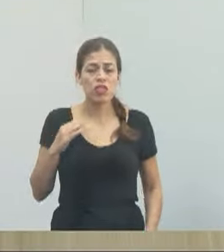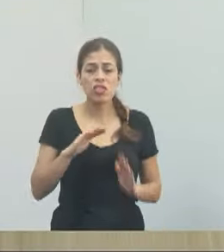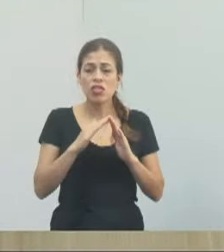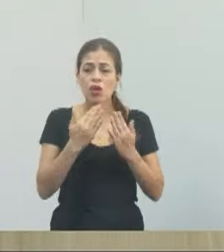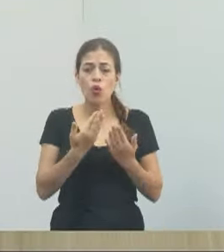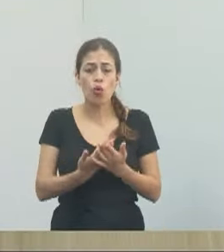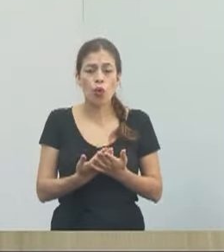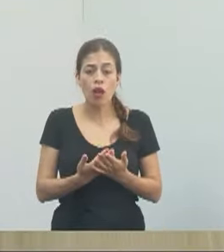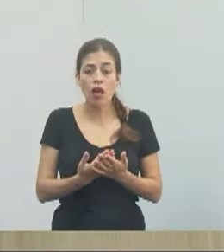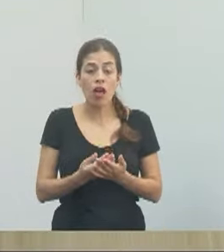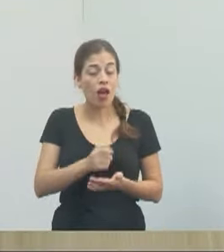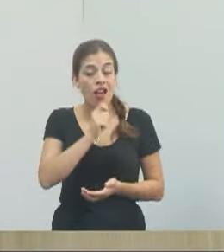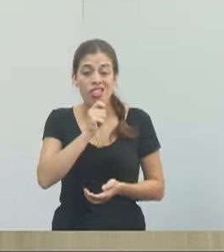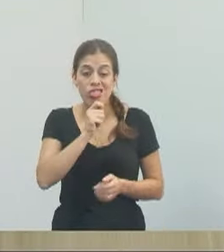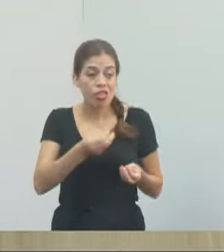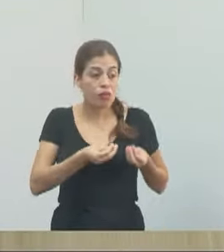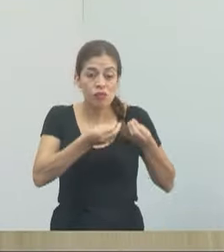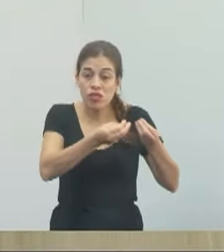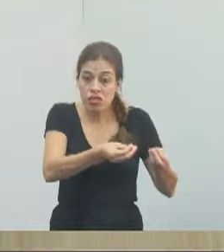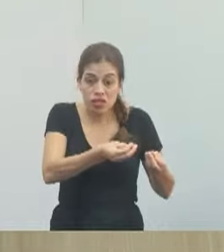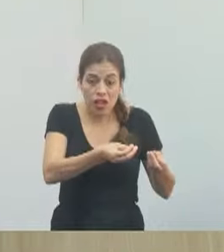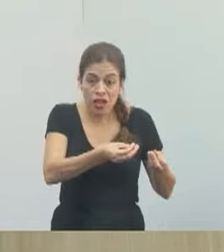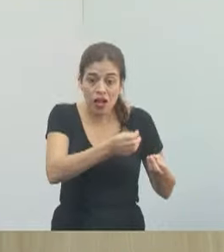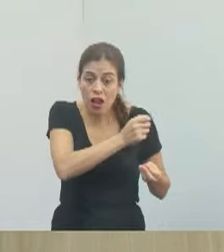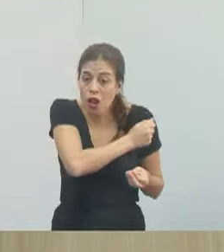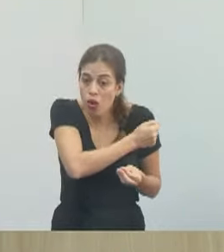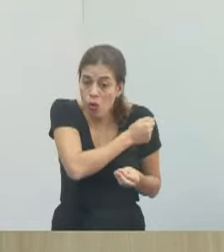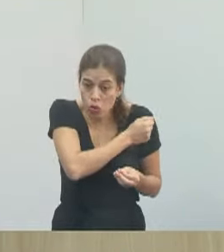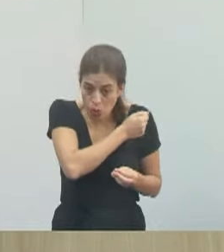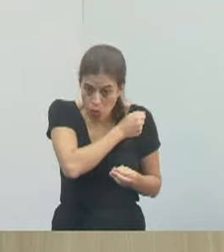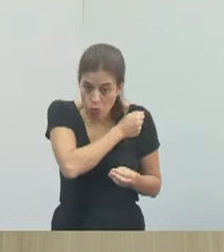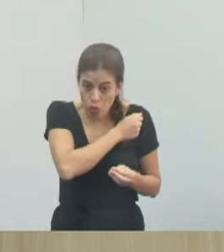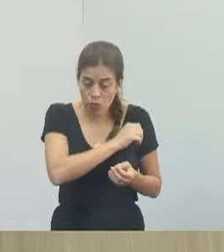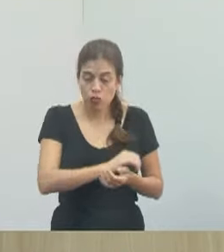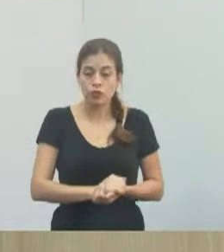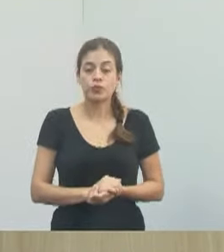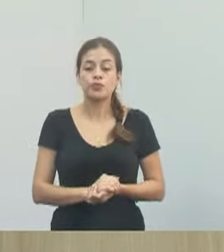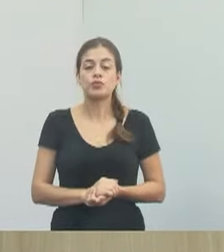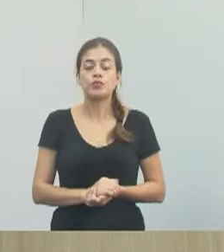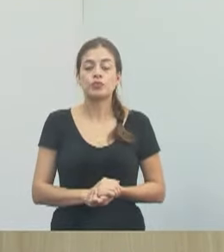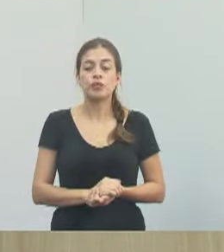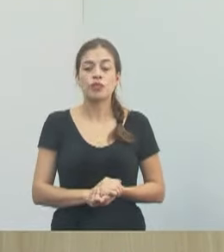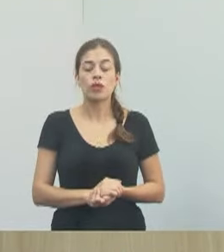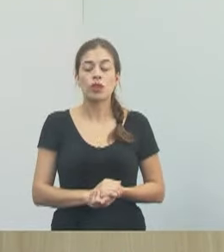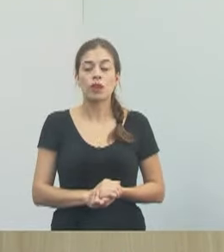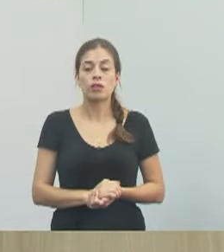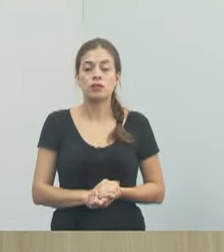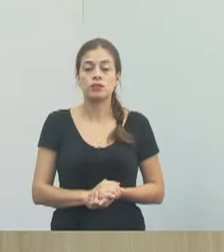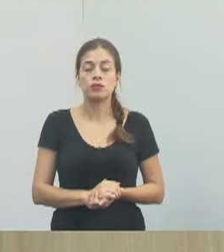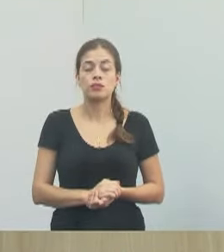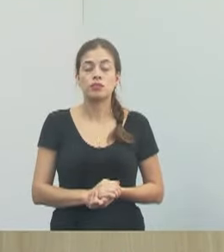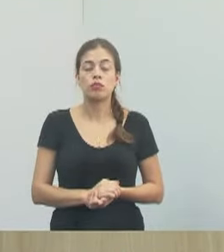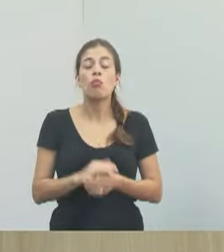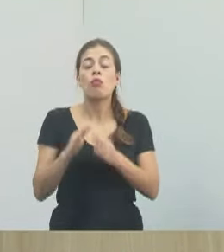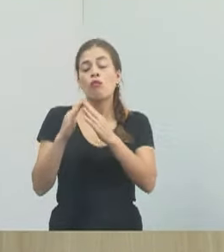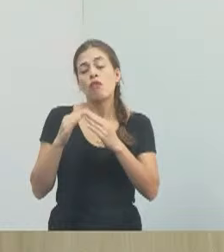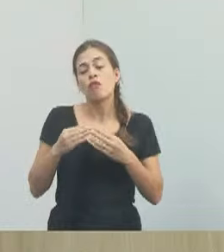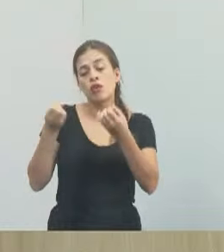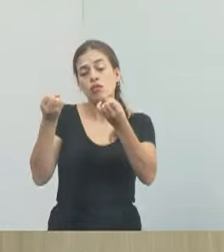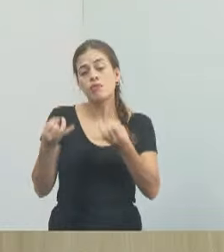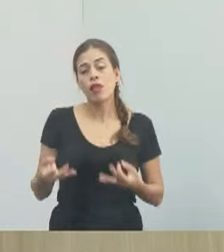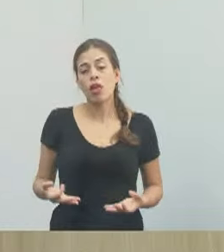ainda não foram entregues aos alunos da rede pública Municipal de Ensino favor